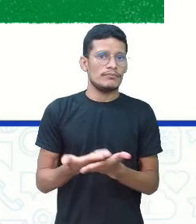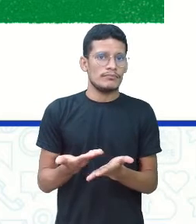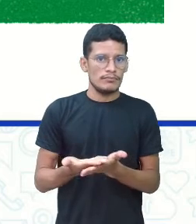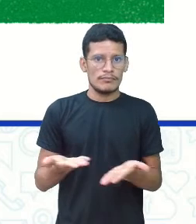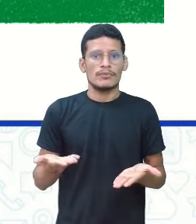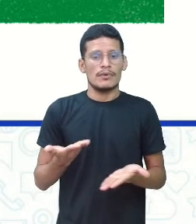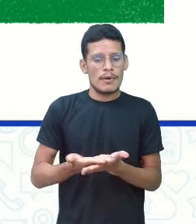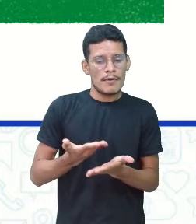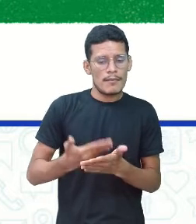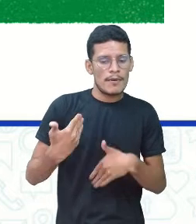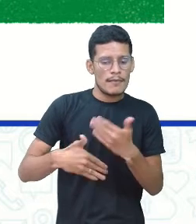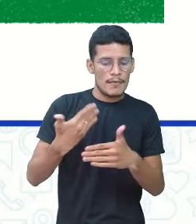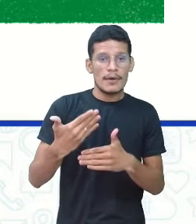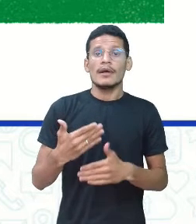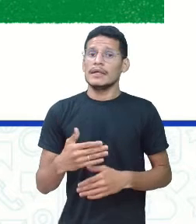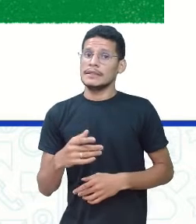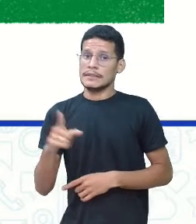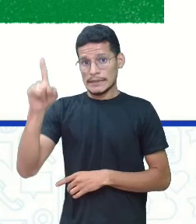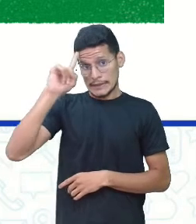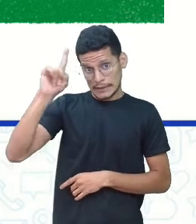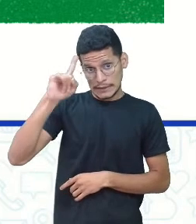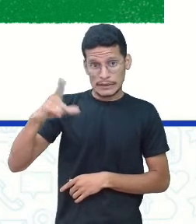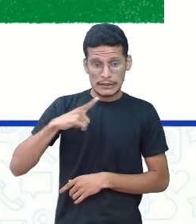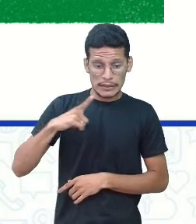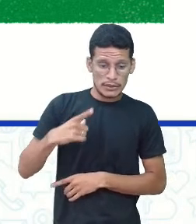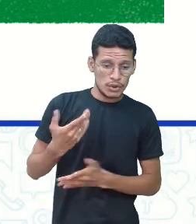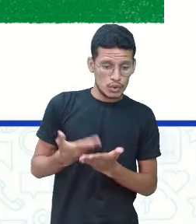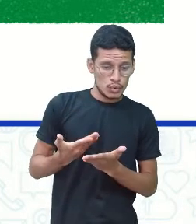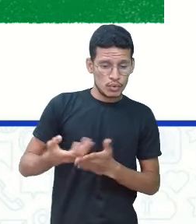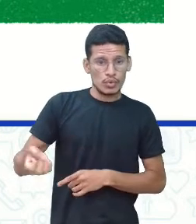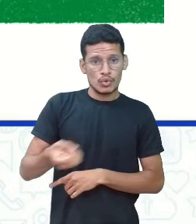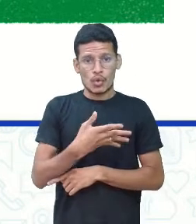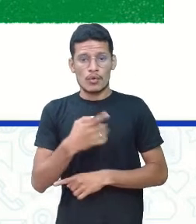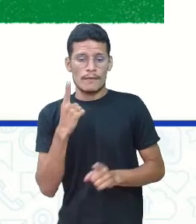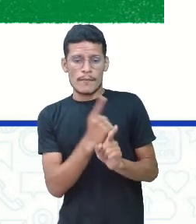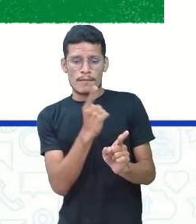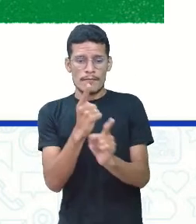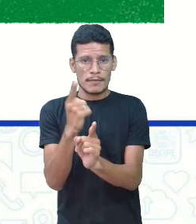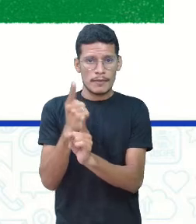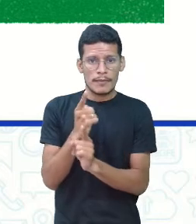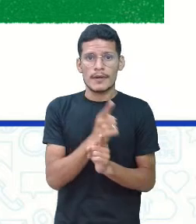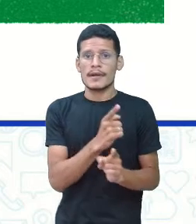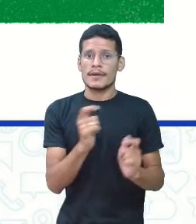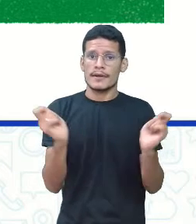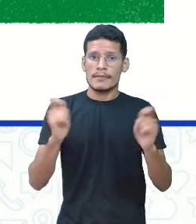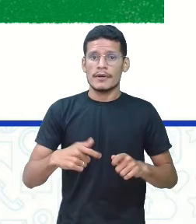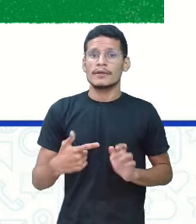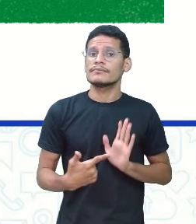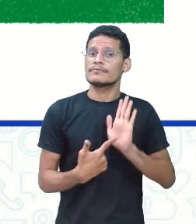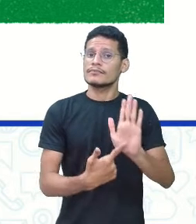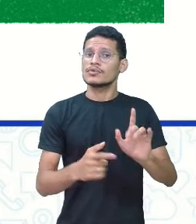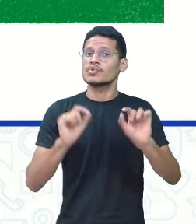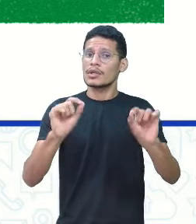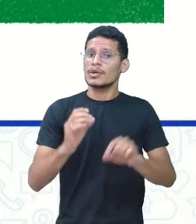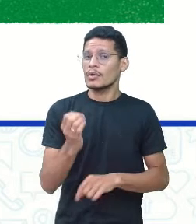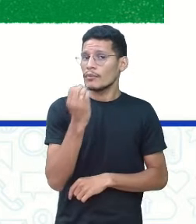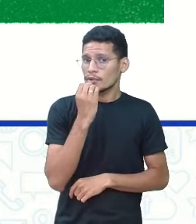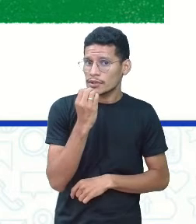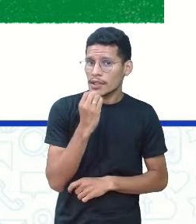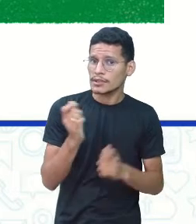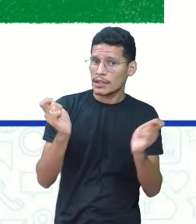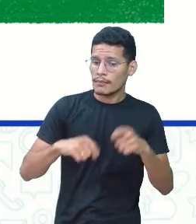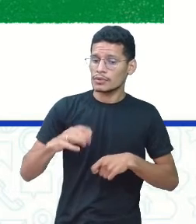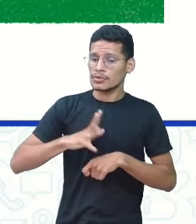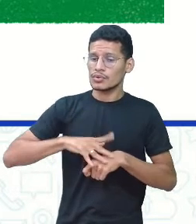cada dia surgem novos estudos e descobertas, representando uma oportunidade de